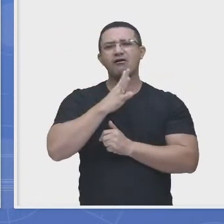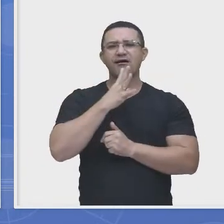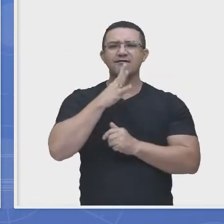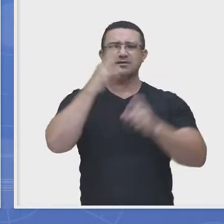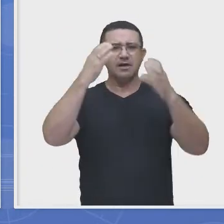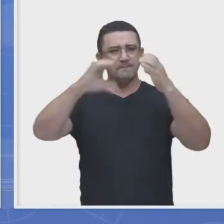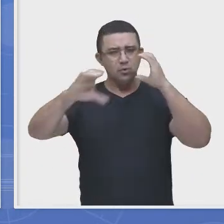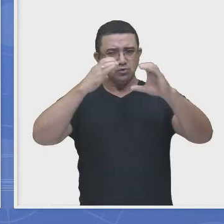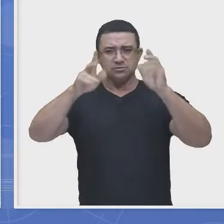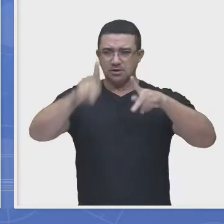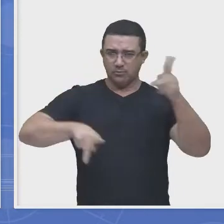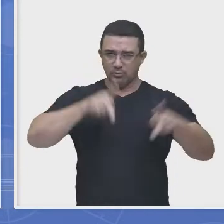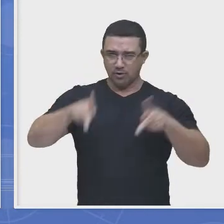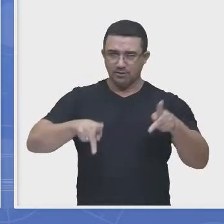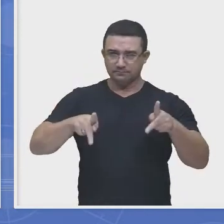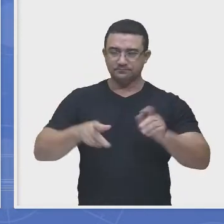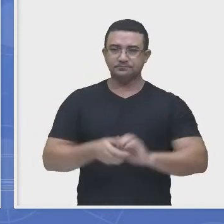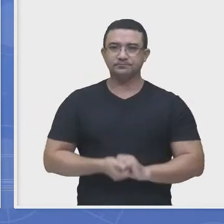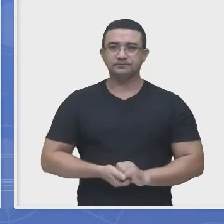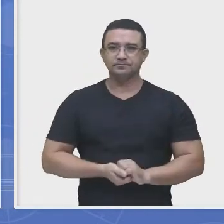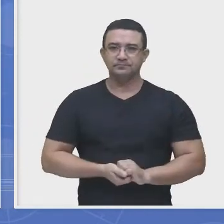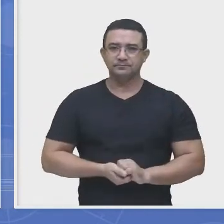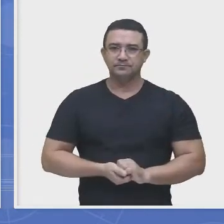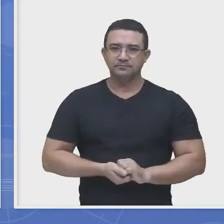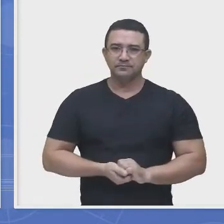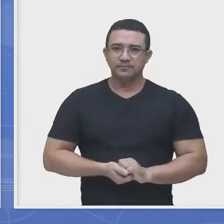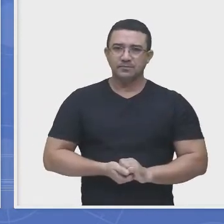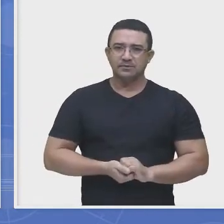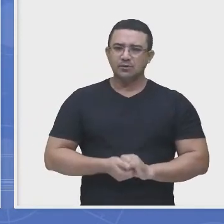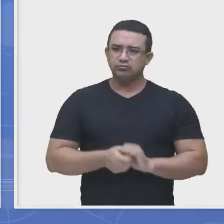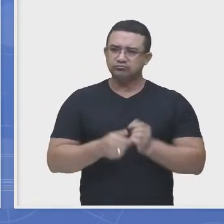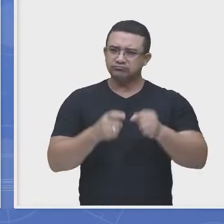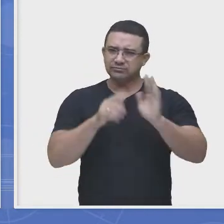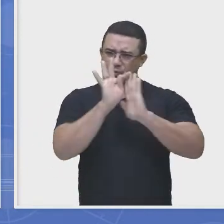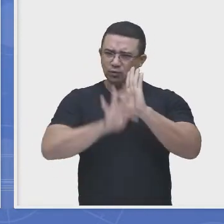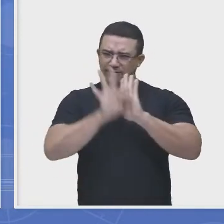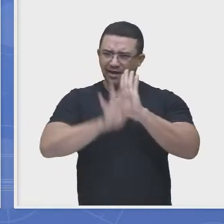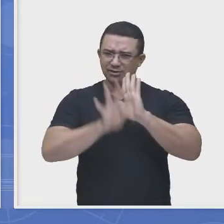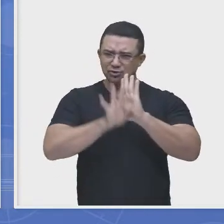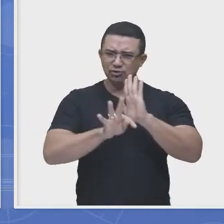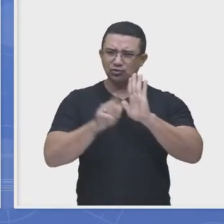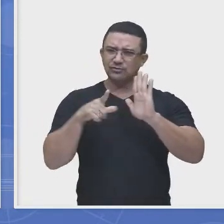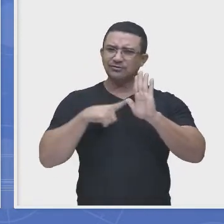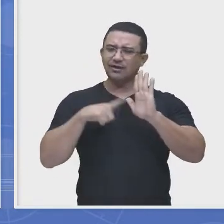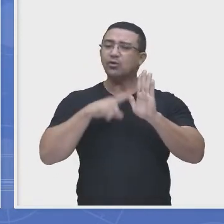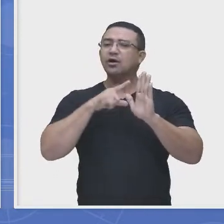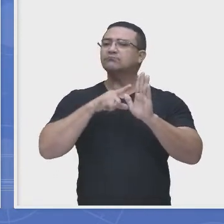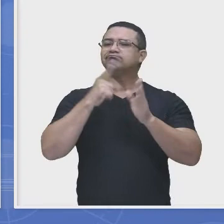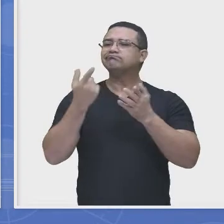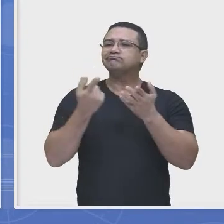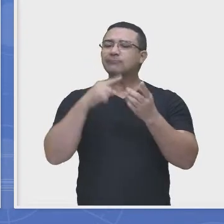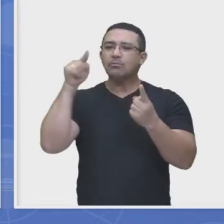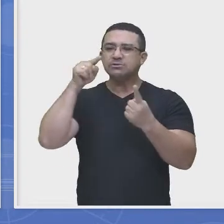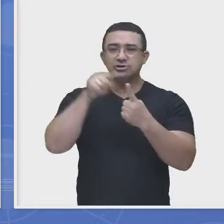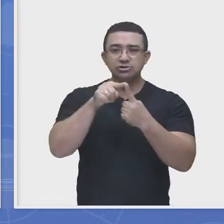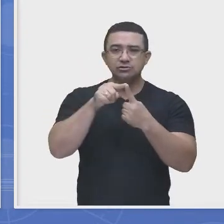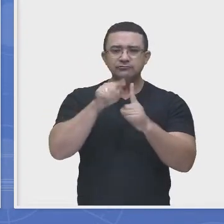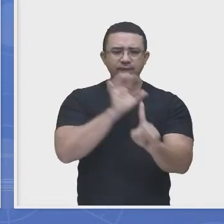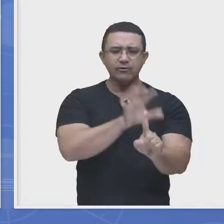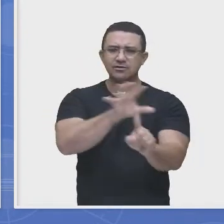dessa forma. Então perceba que em nenhum momento aqui ele tem um caráter de convencer alguém sobre determinada